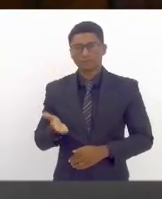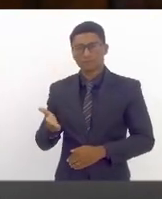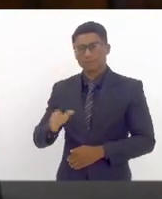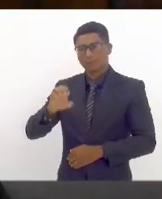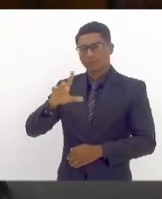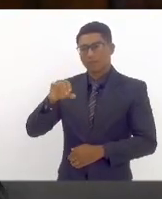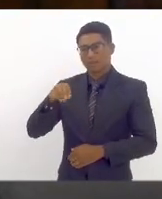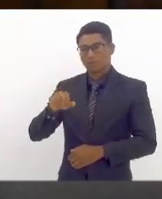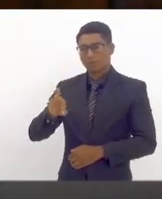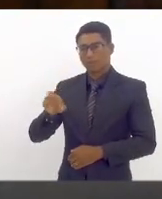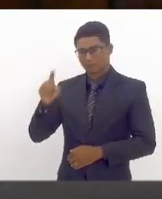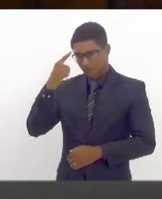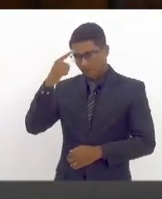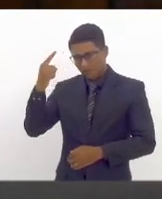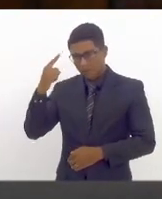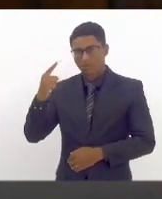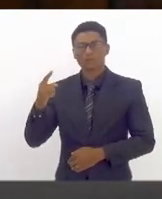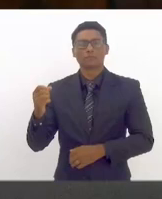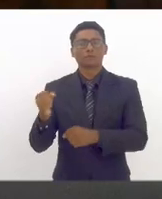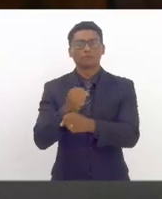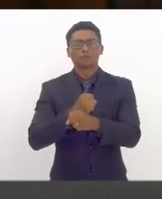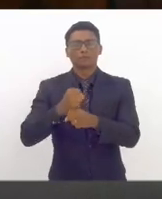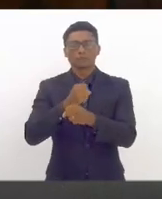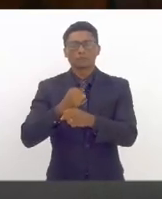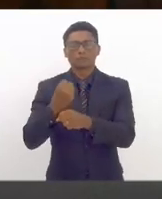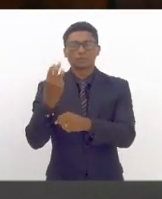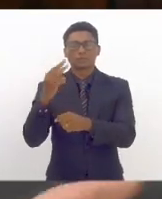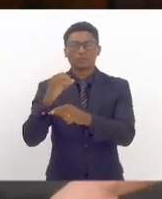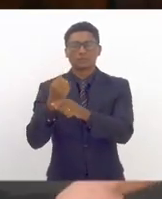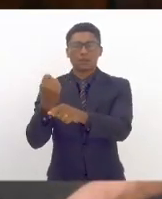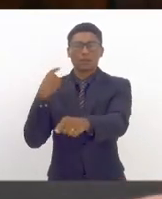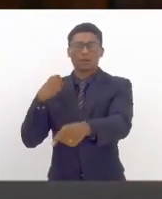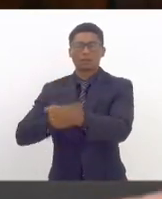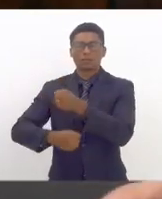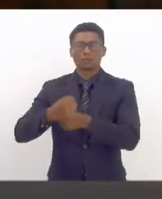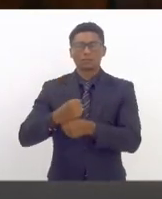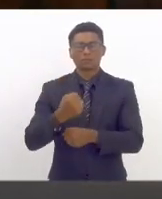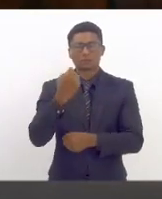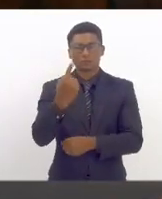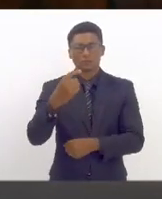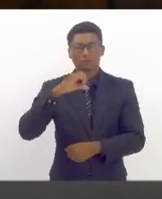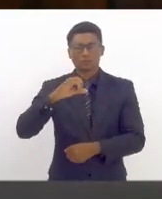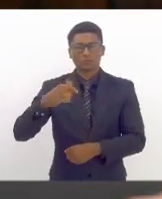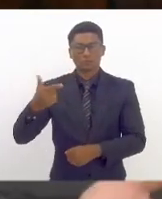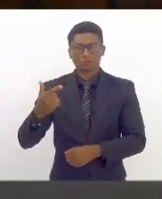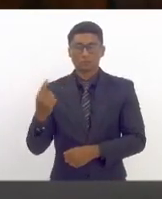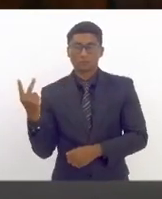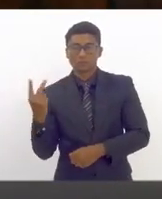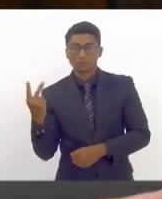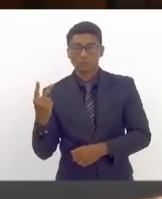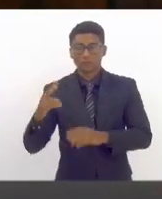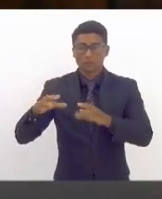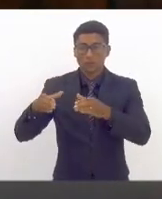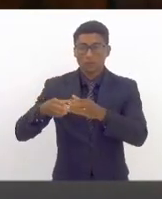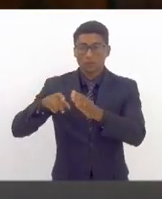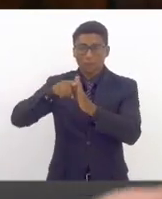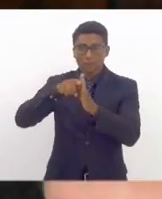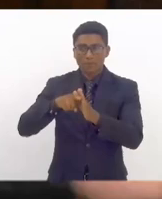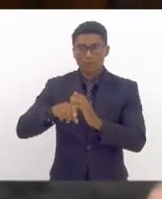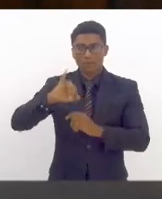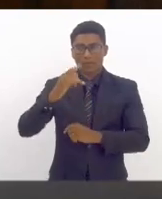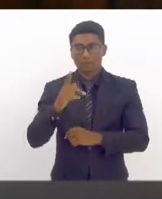mas há 30 anos atrás em 1992 nós fazemos parte do mesmo grupo de pesquisa e por né